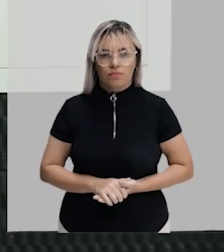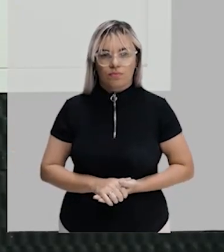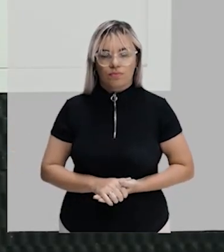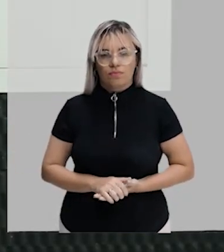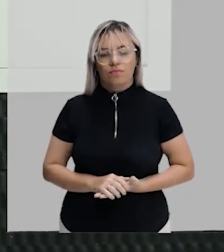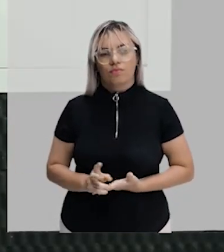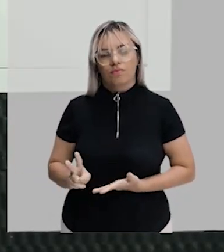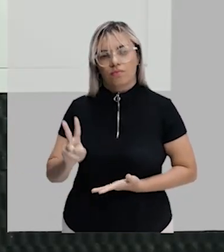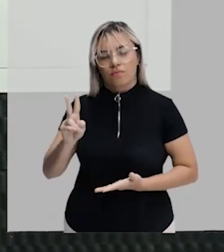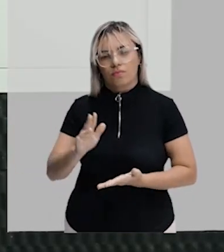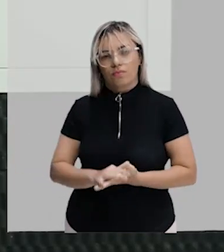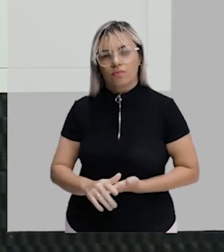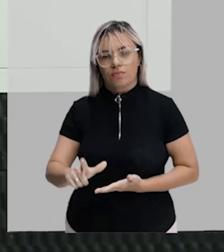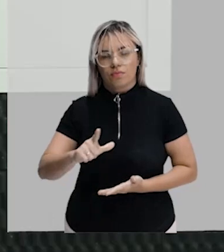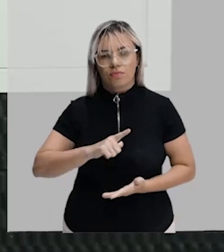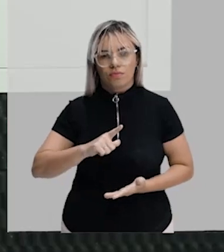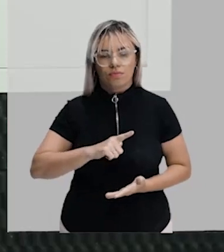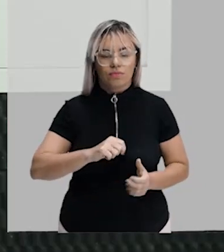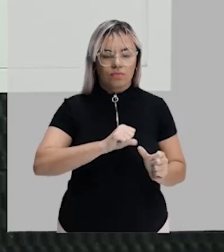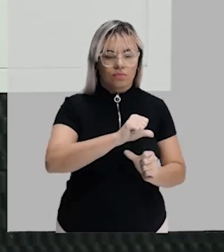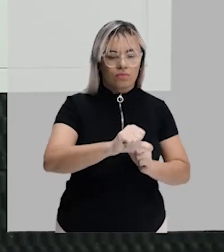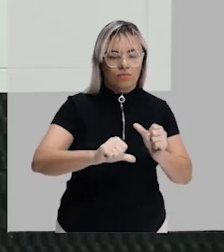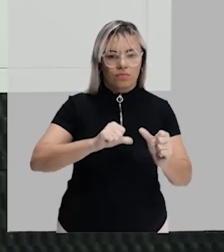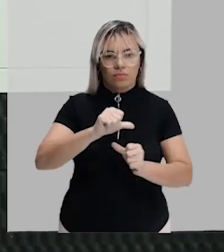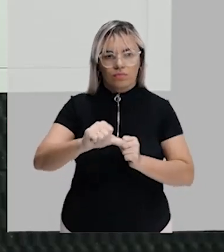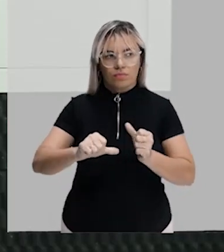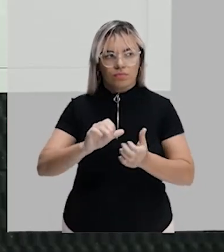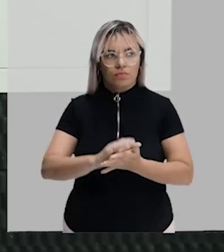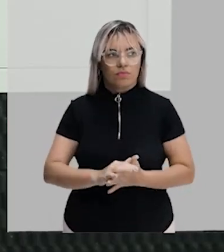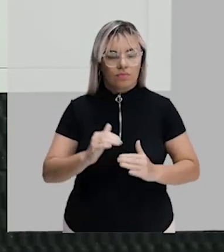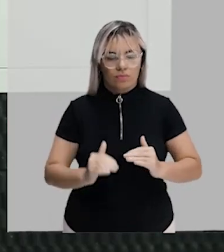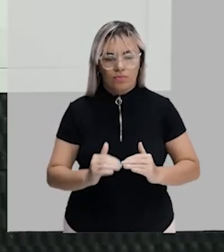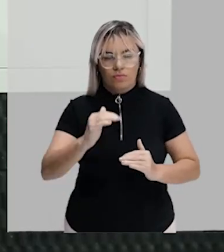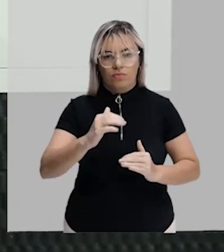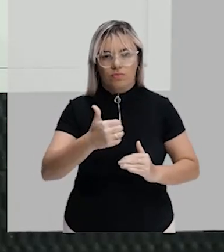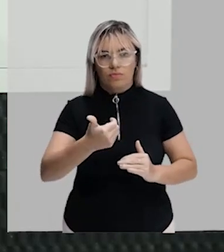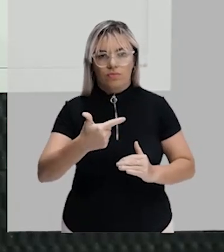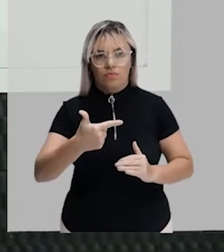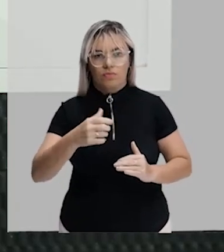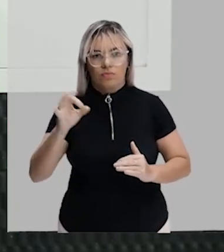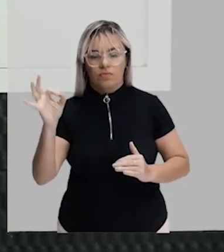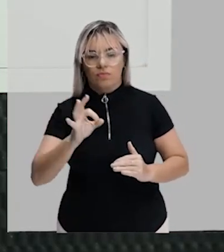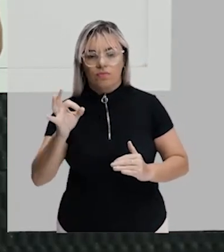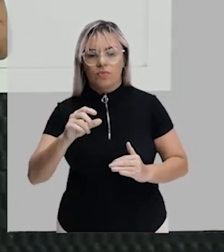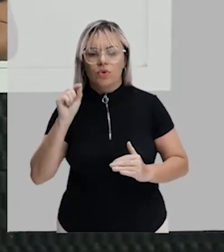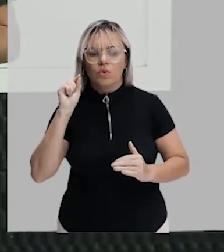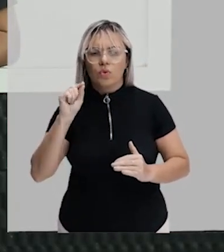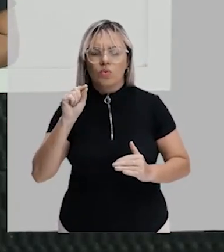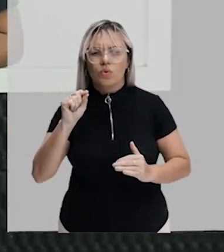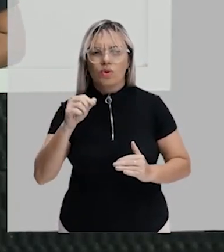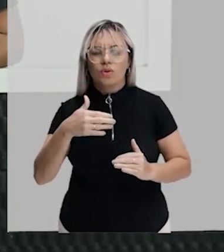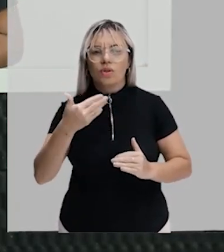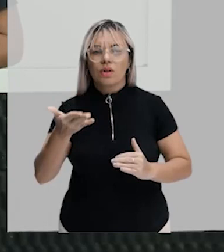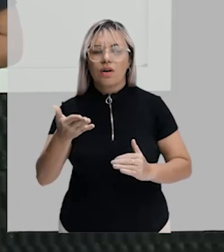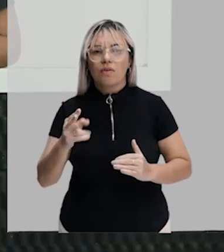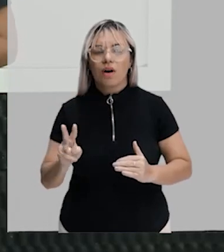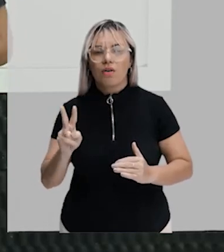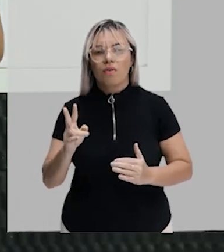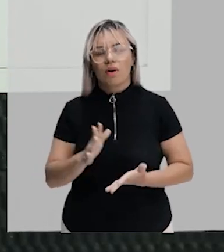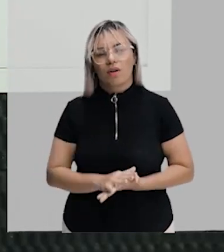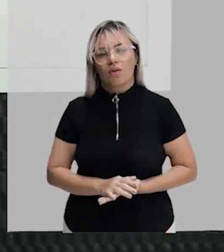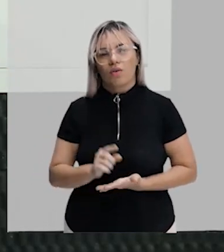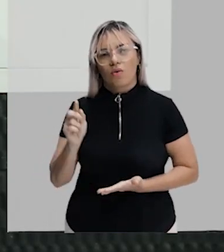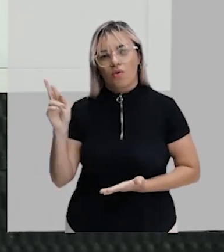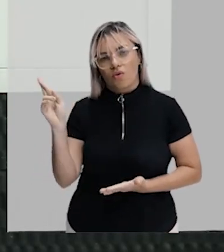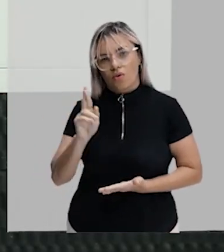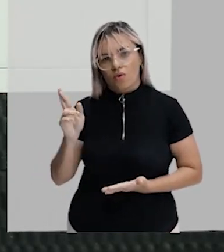Esse valor ele sofreu um aumento de 12%. Quanto é que ele vai ficar? Tem duas maneiras de calcular isso.